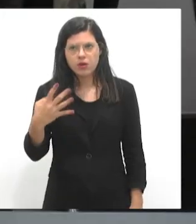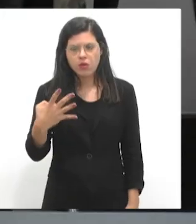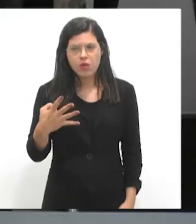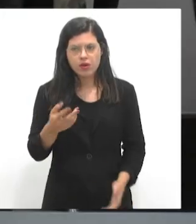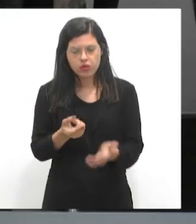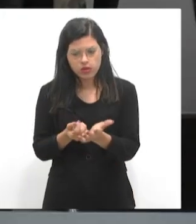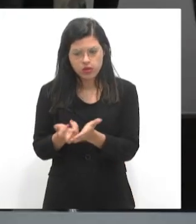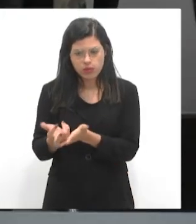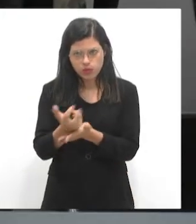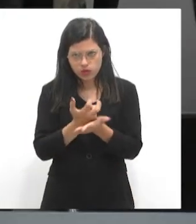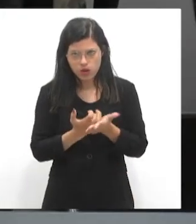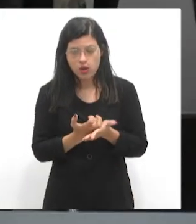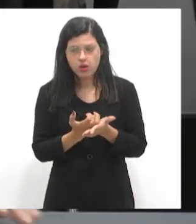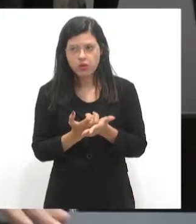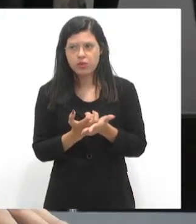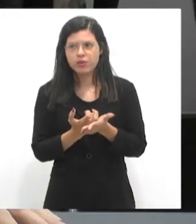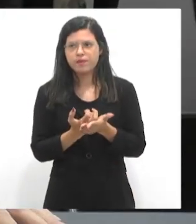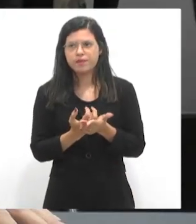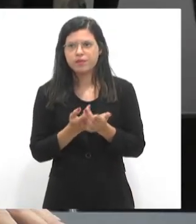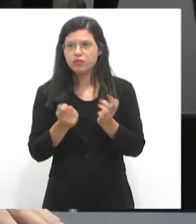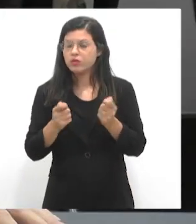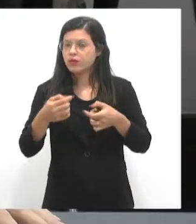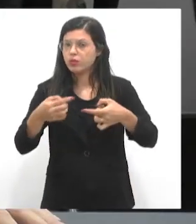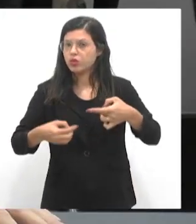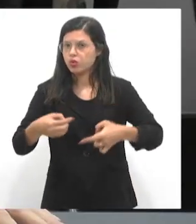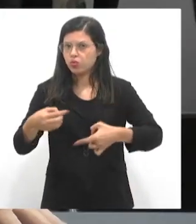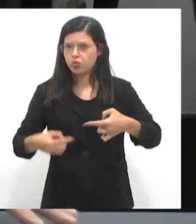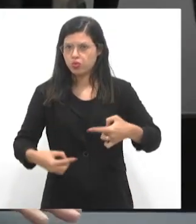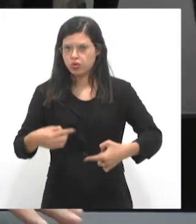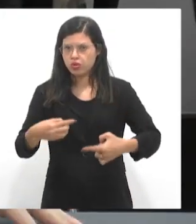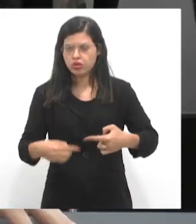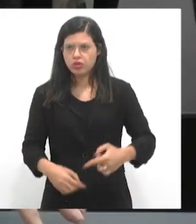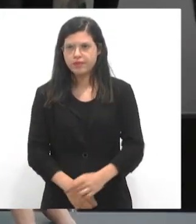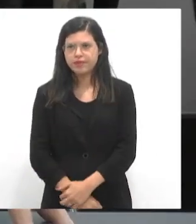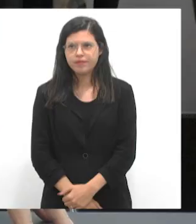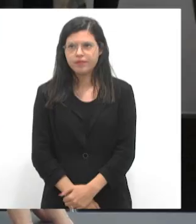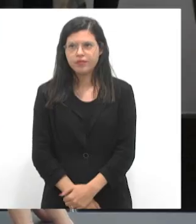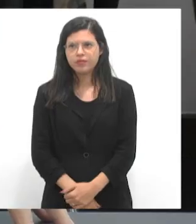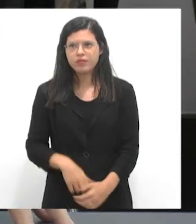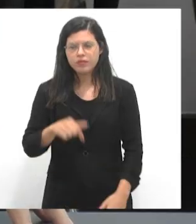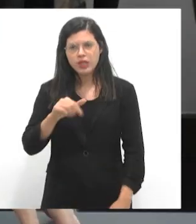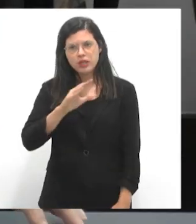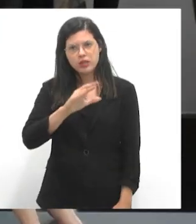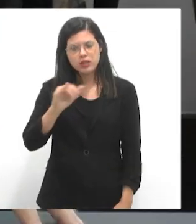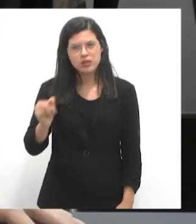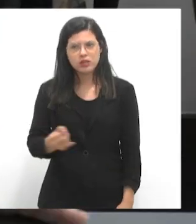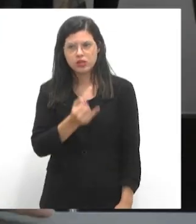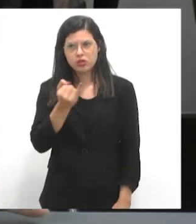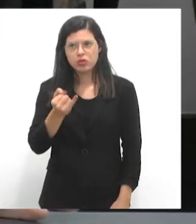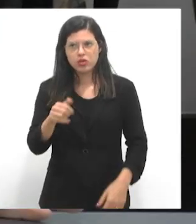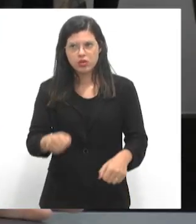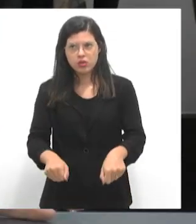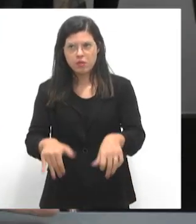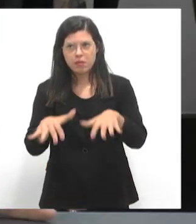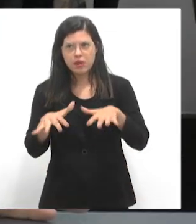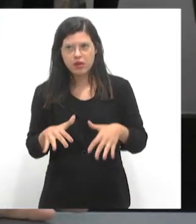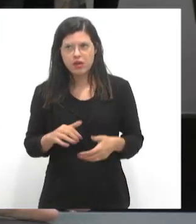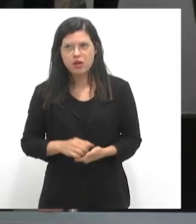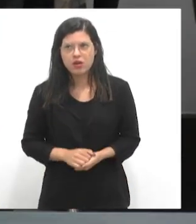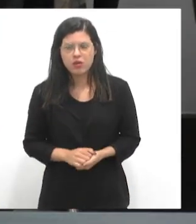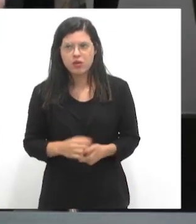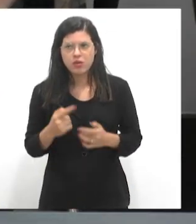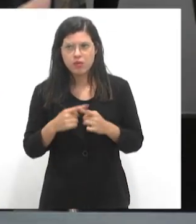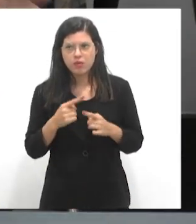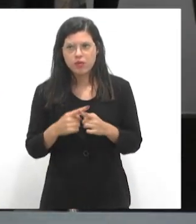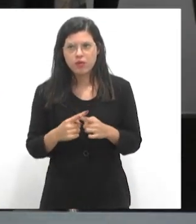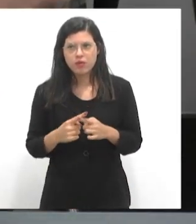tributários, a gente possa discuti-los aqui na CCJ, não no plenário, porque nós temos